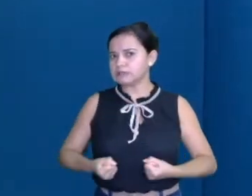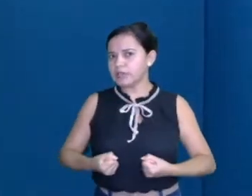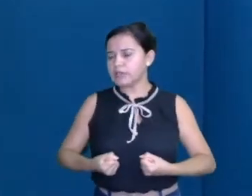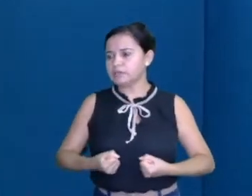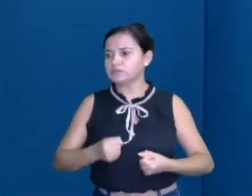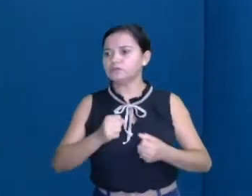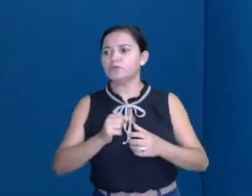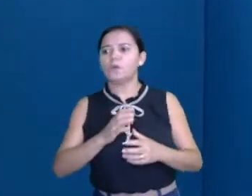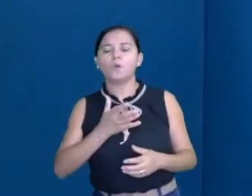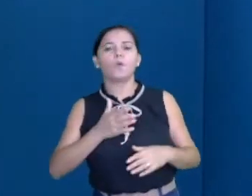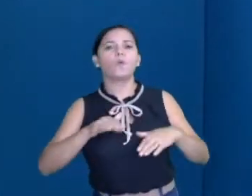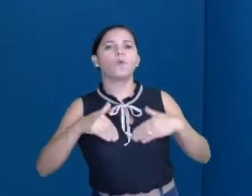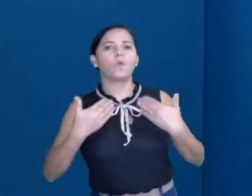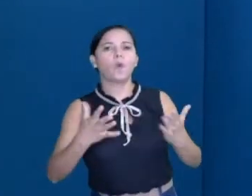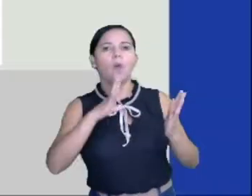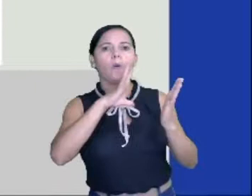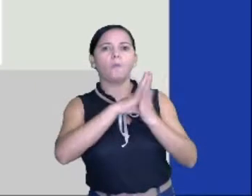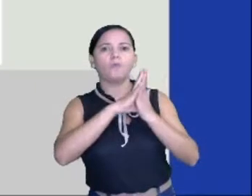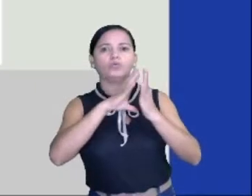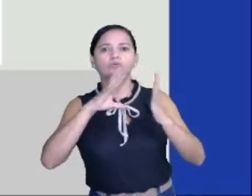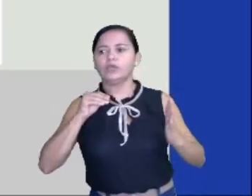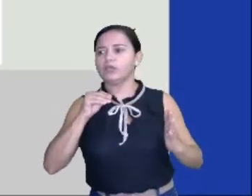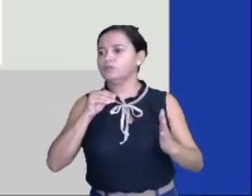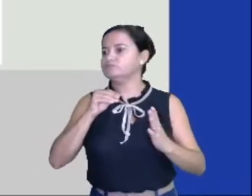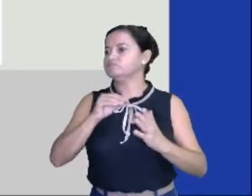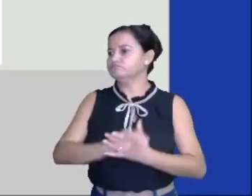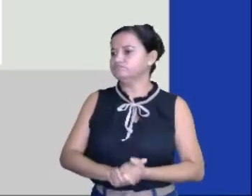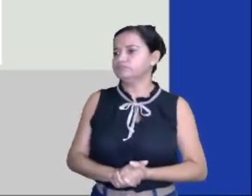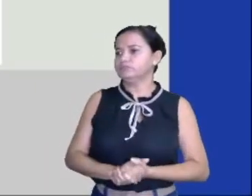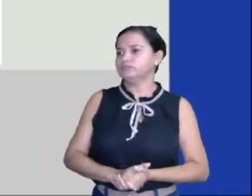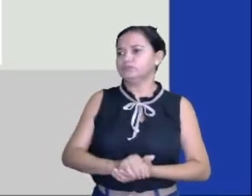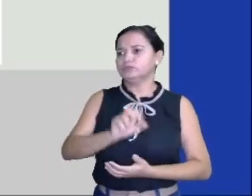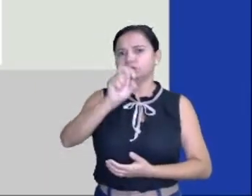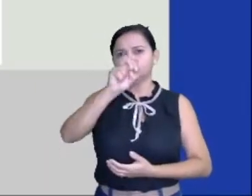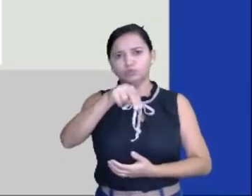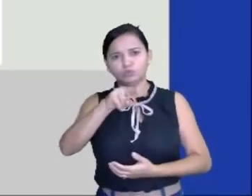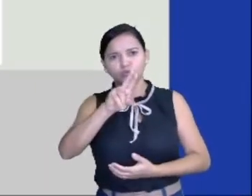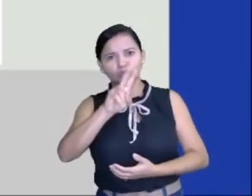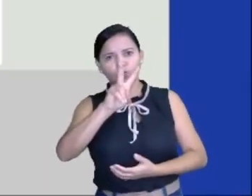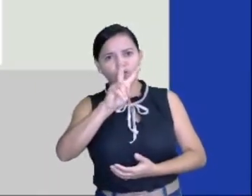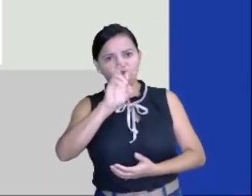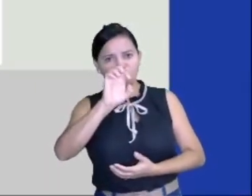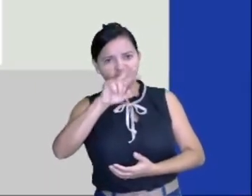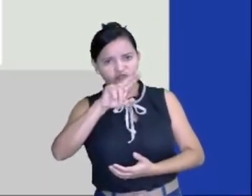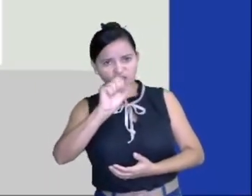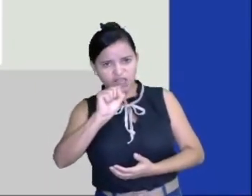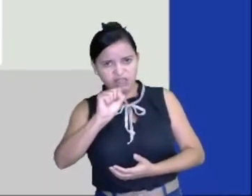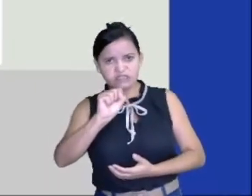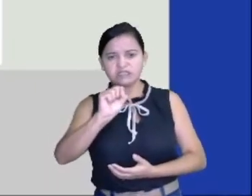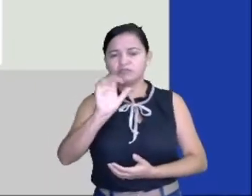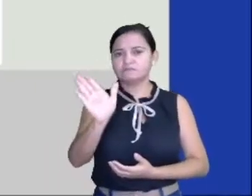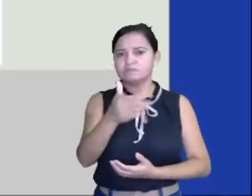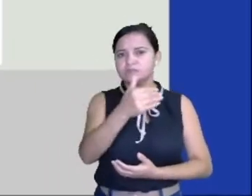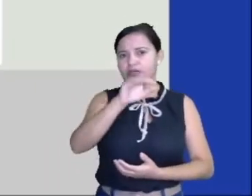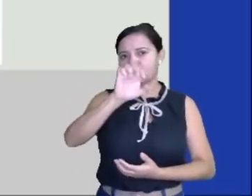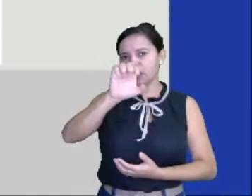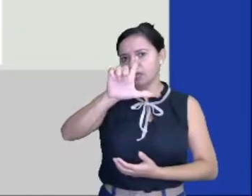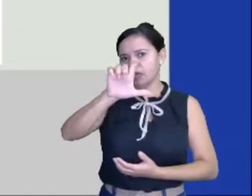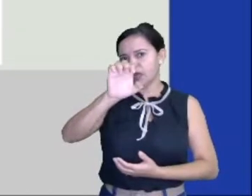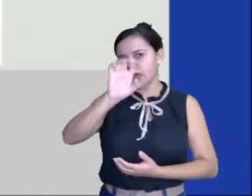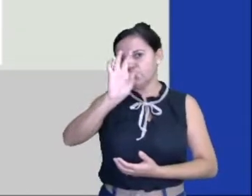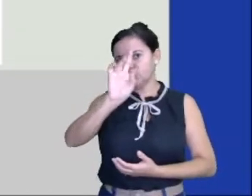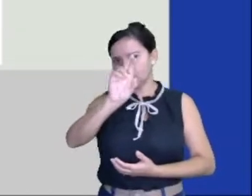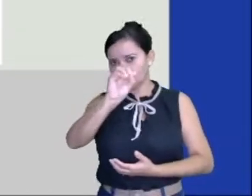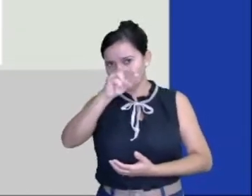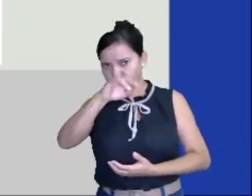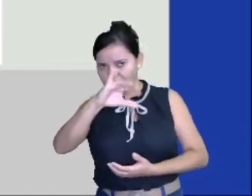mecânica quântica, que é o modelo de nuvens eletrônicas, tá? Mas esse é um assunto para outra aula de ciência, tá? A gente não vai falar dele agora.